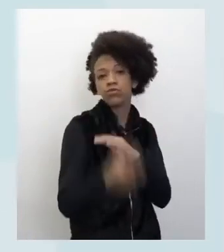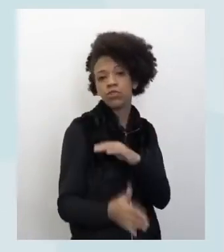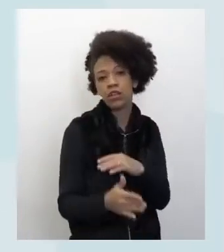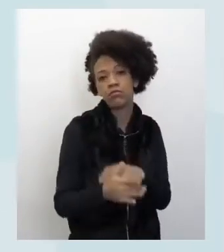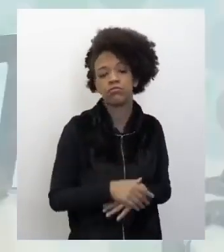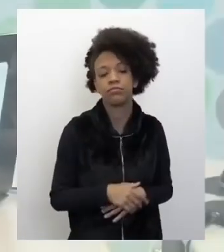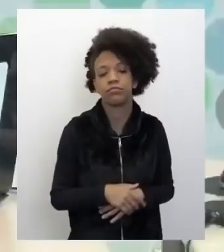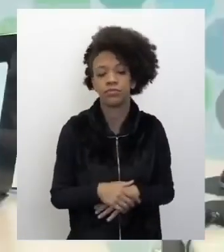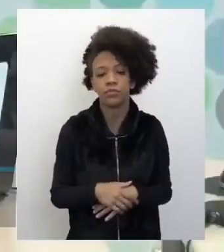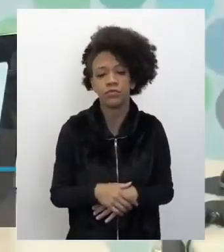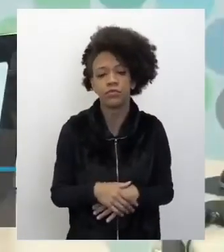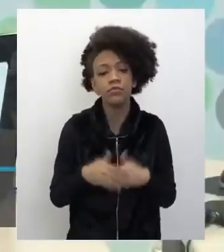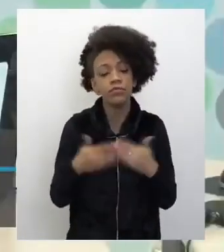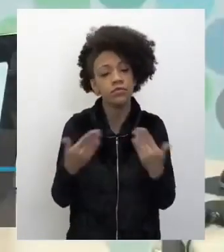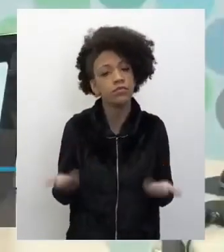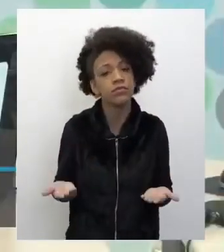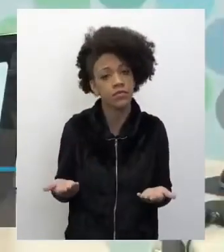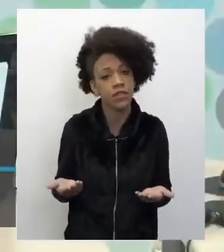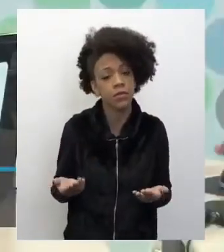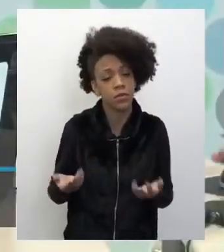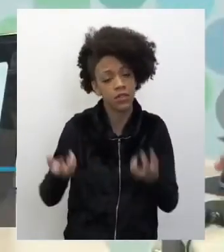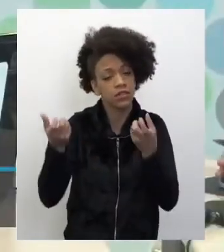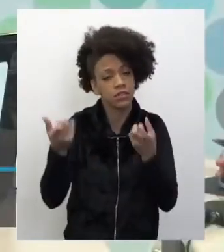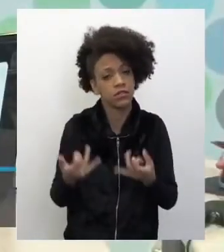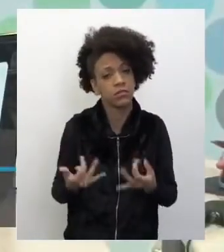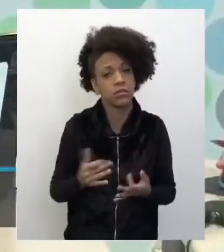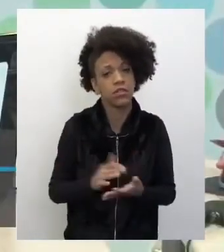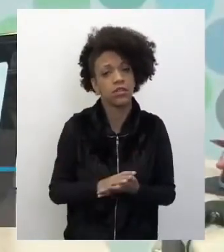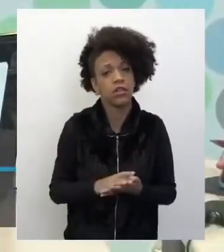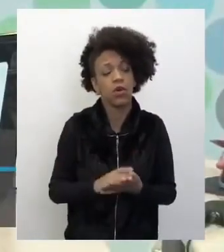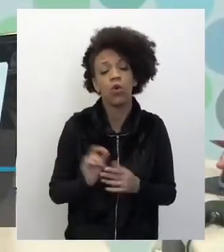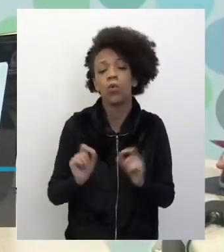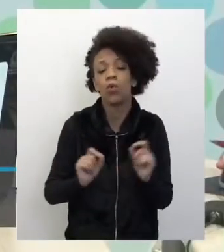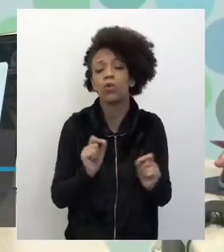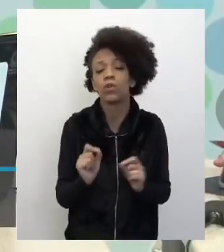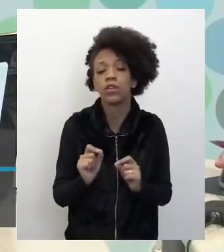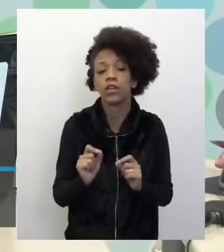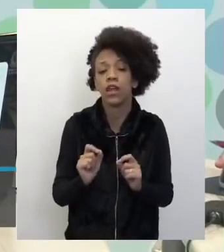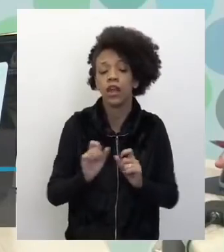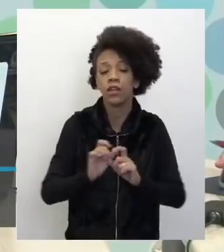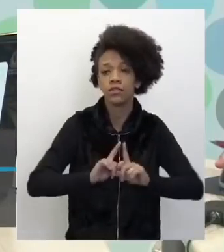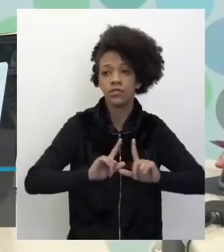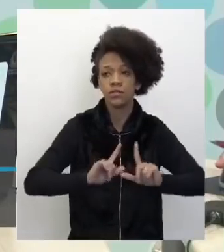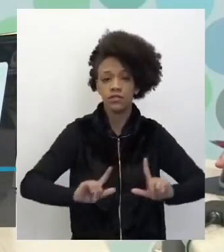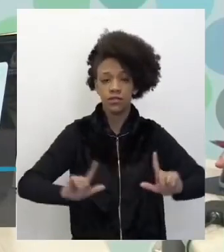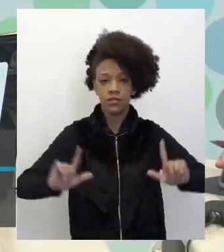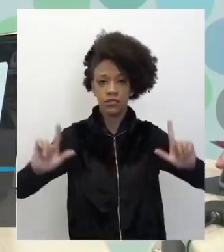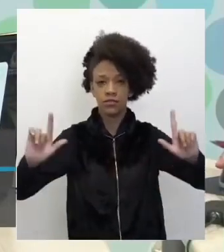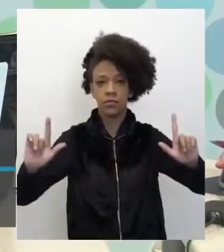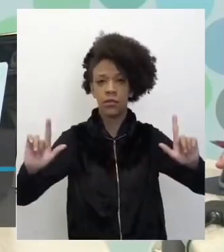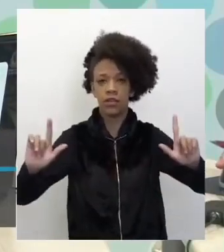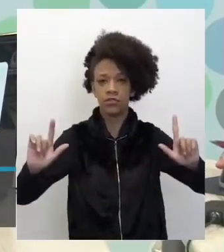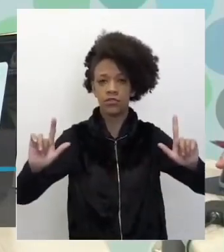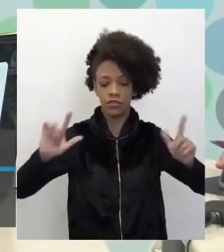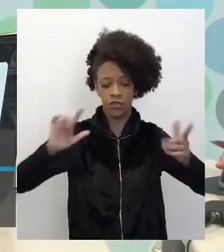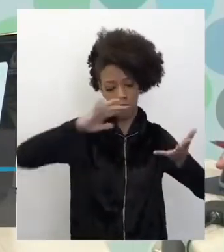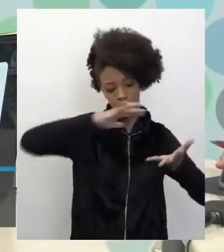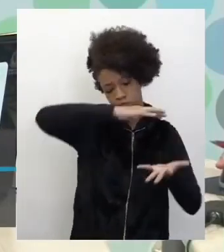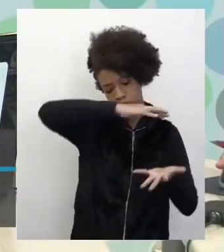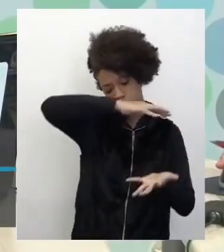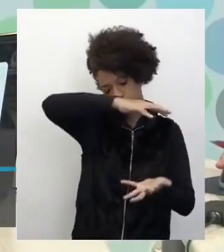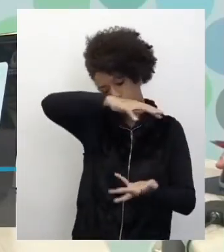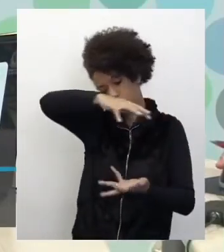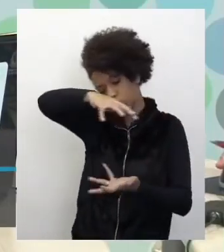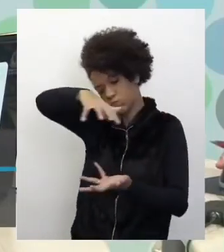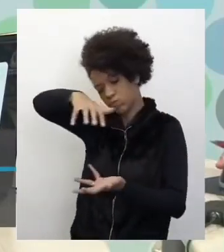Né? Então, justamente ele fala sobre a obtenção dessas imagens, né? Dessas imagens de satélite, né? Que não precisa ter,